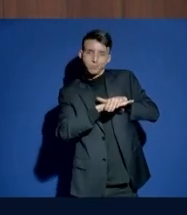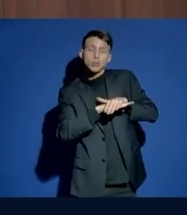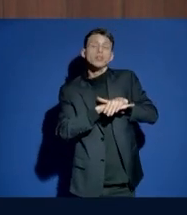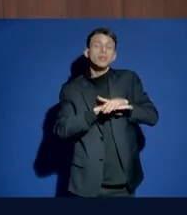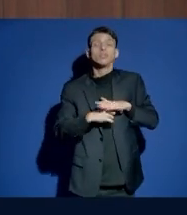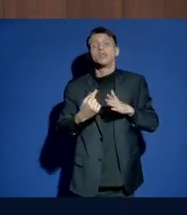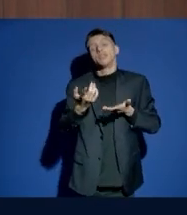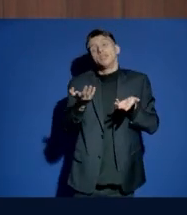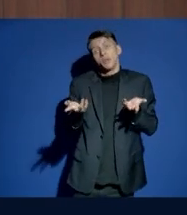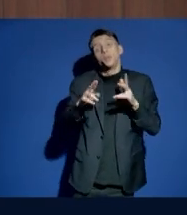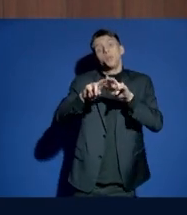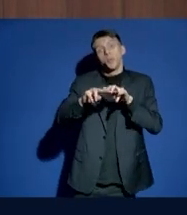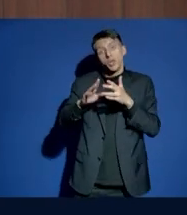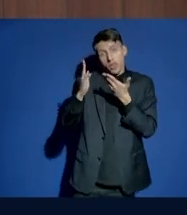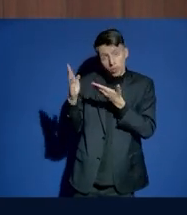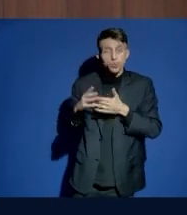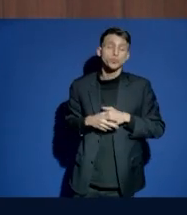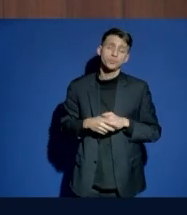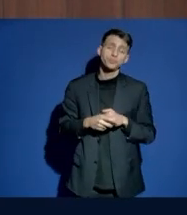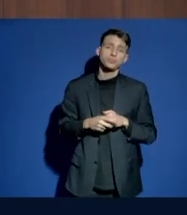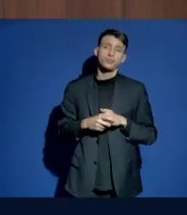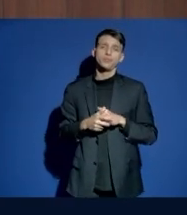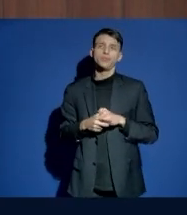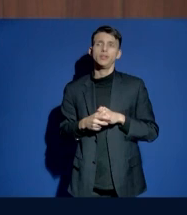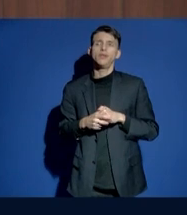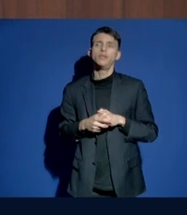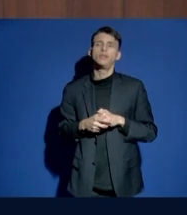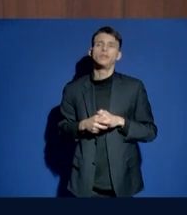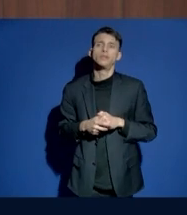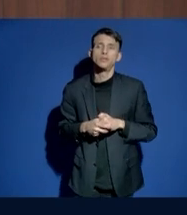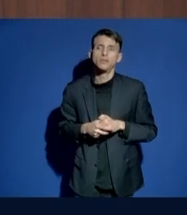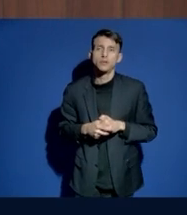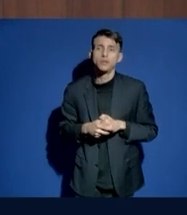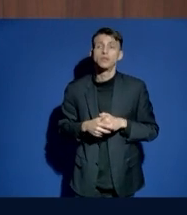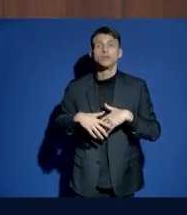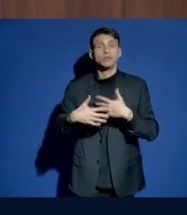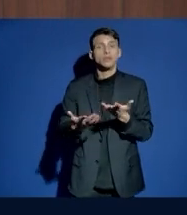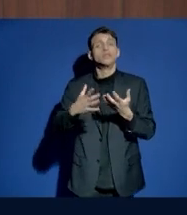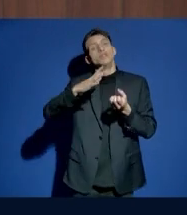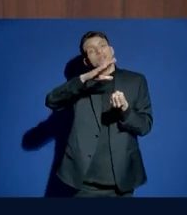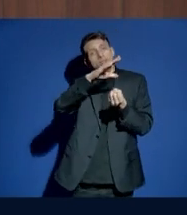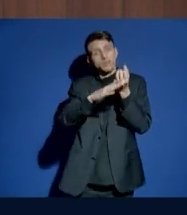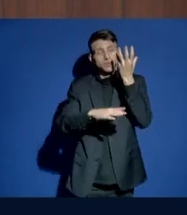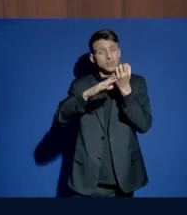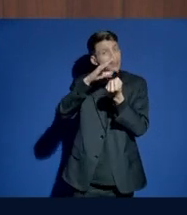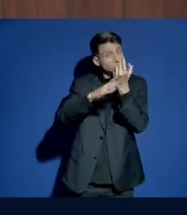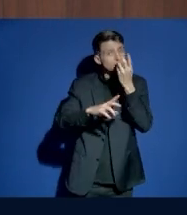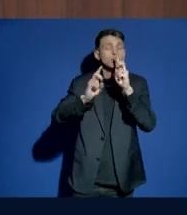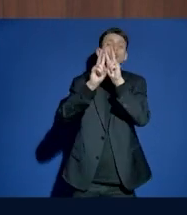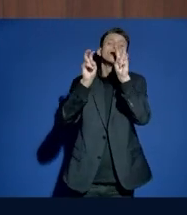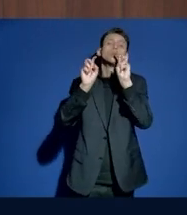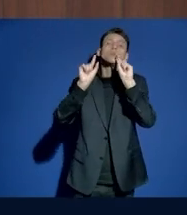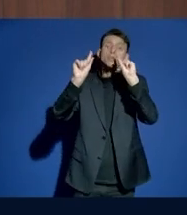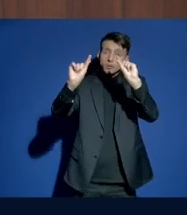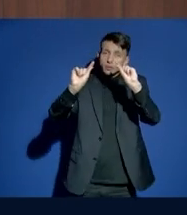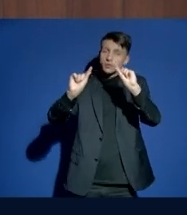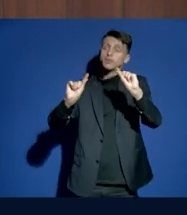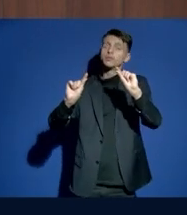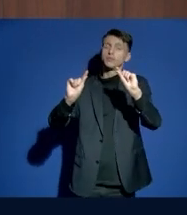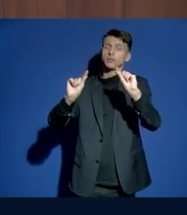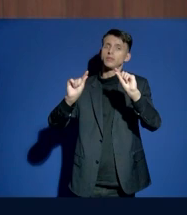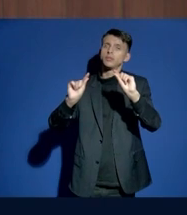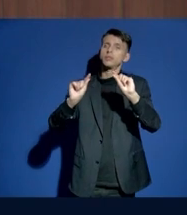tá certo é eles ficam na seguinte tese Vamos então criar toda essa narrativa essa ficção